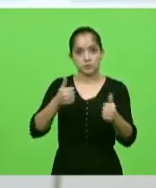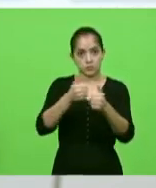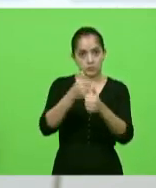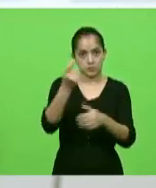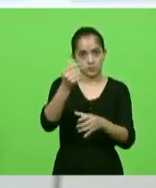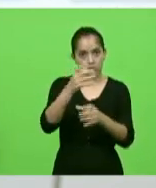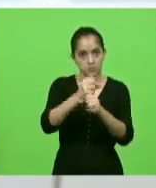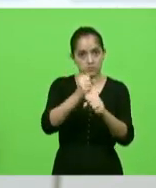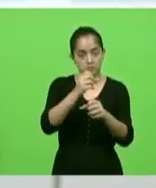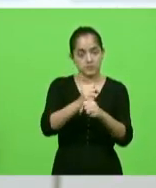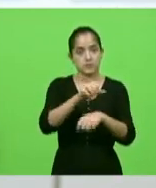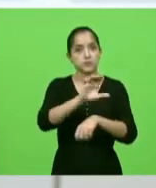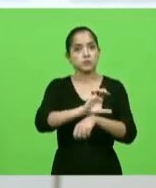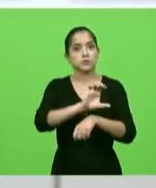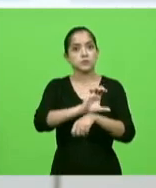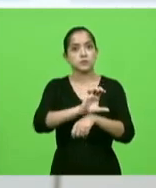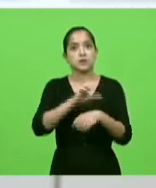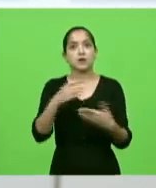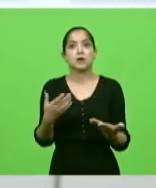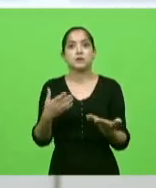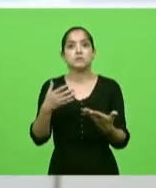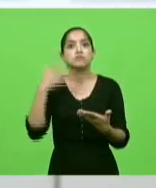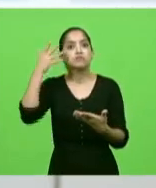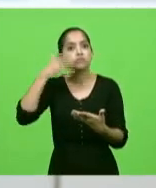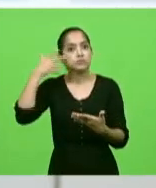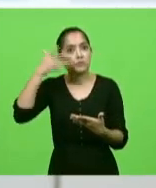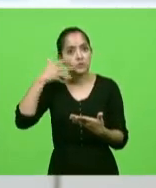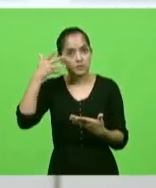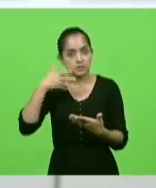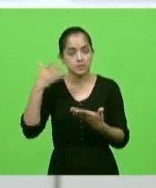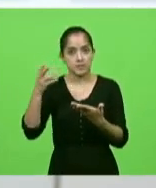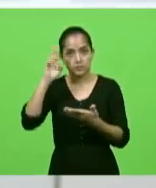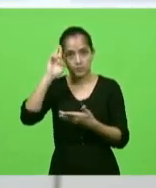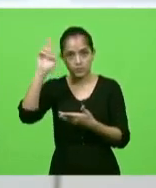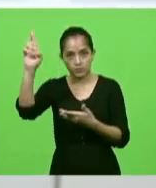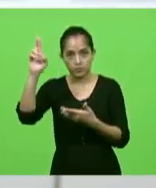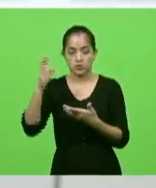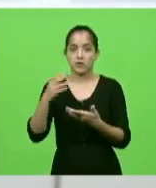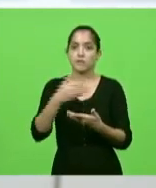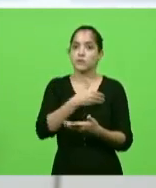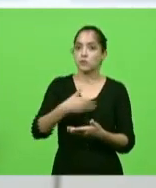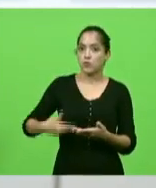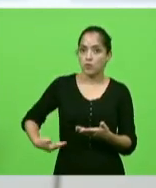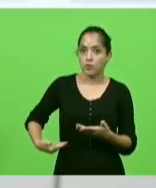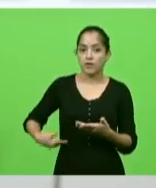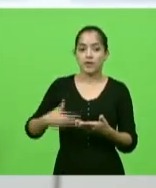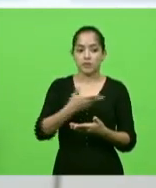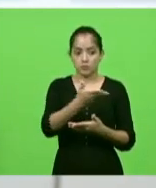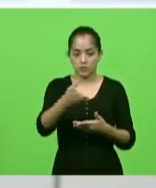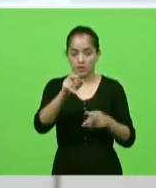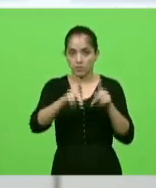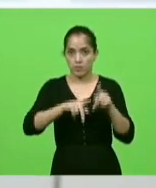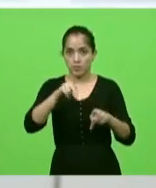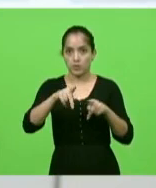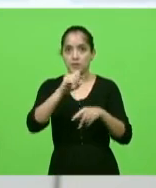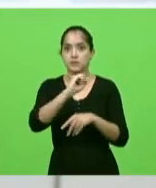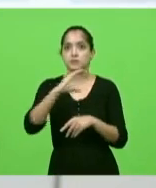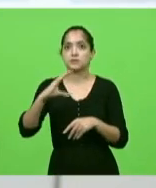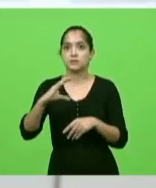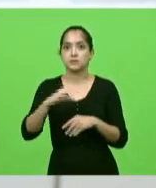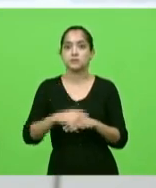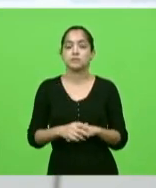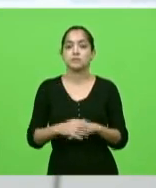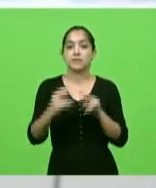Contas do Estado os pronunciamentos feitos pelo chefe do governo a população academias